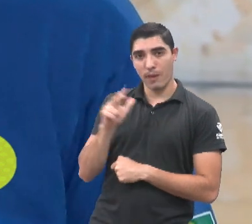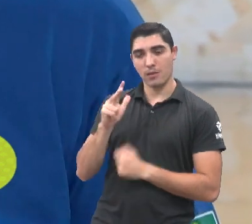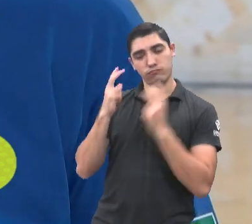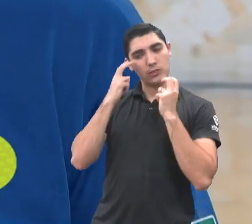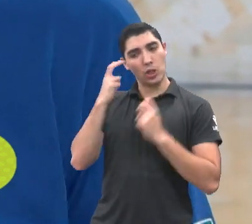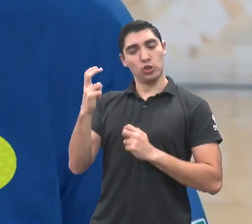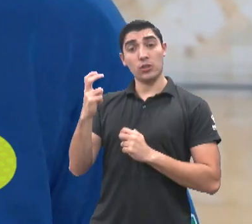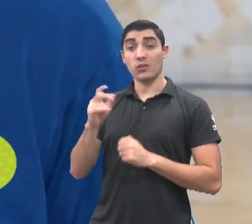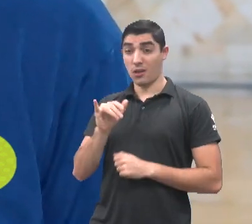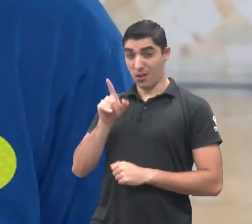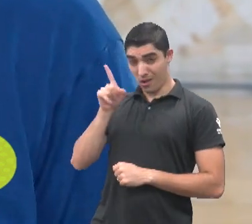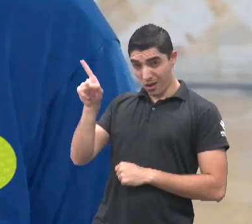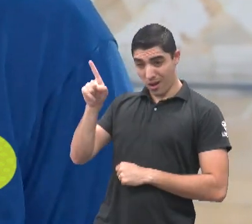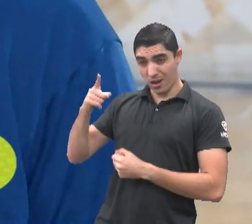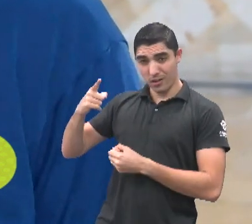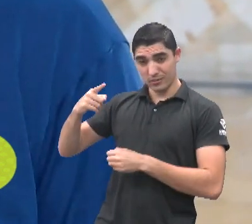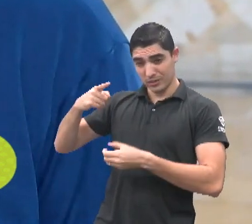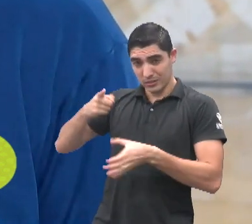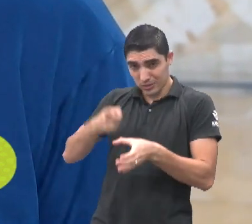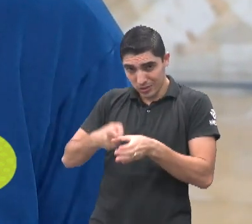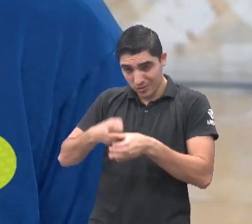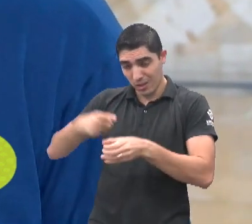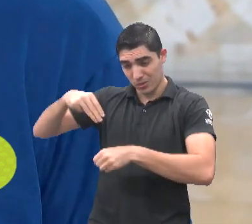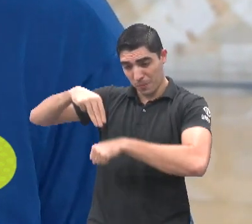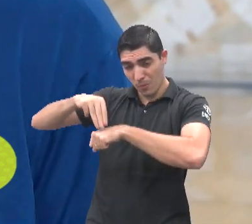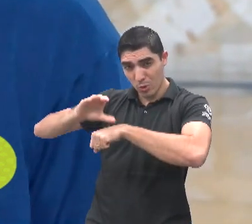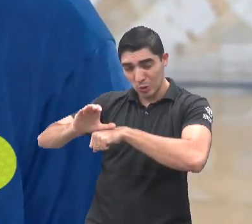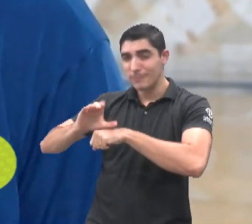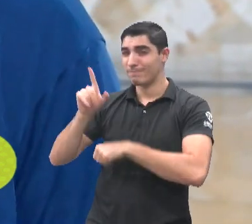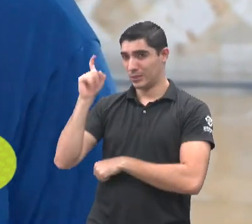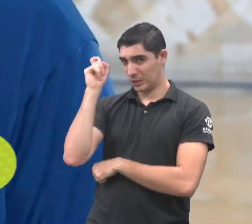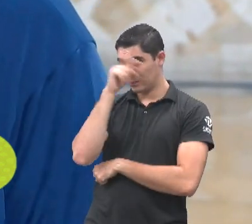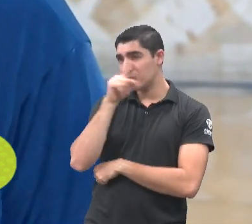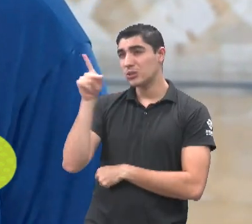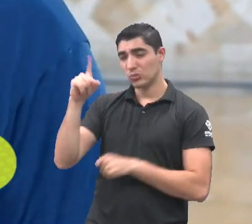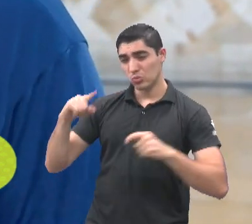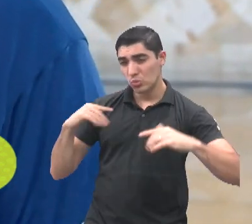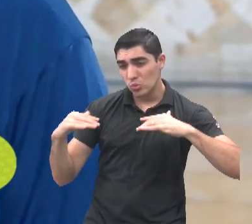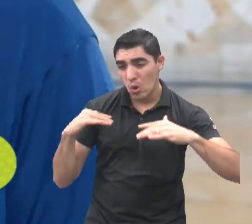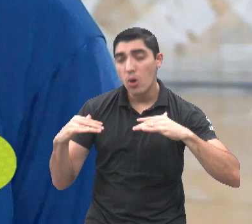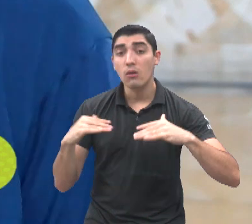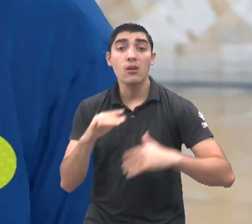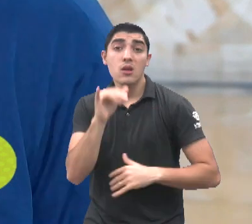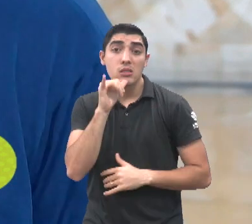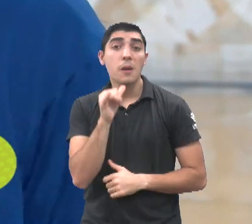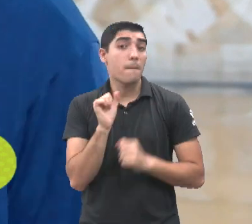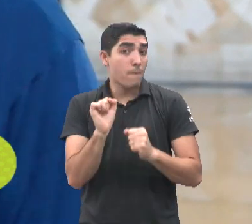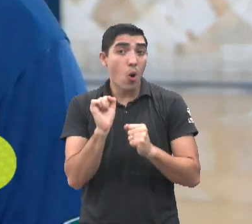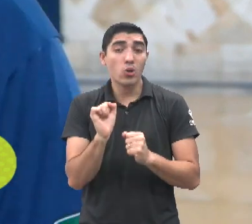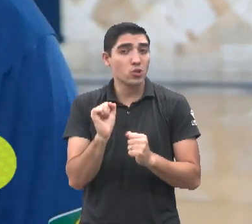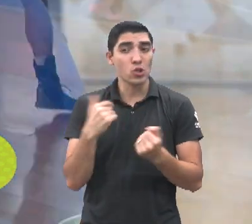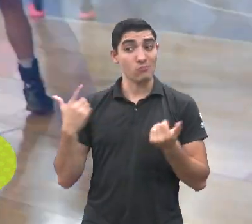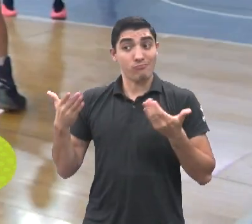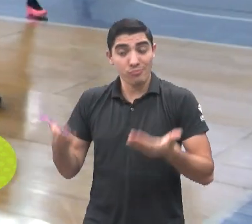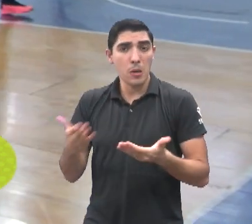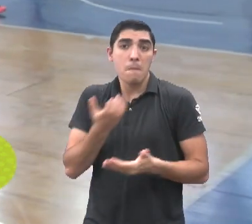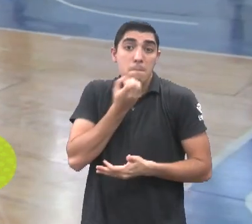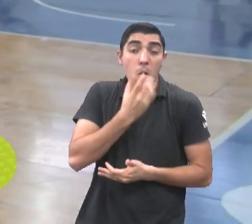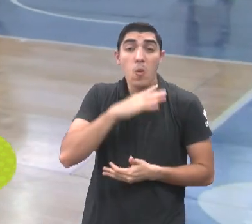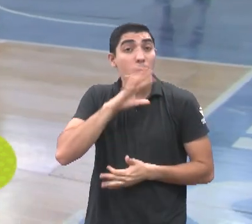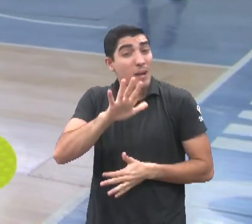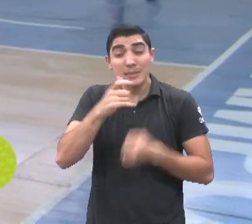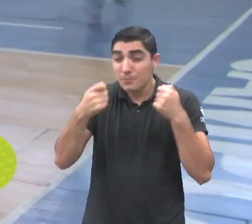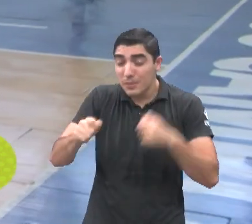é um jogo extremamente difícil de jogar lá, mas a gente tinha que ser inteligente e é aquele jogo que você tem que ganhar. Você pode jogar bem ou mal, mas tem que ganhar. Nós estávamos 8 pontos na